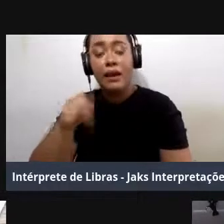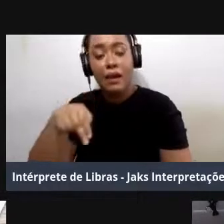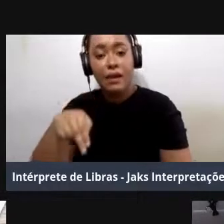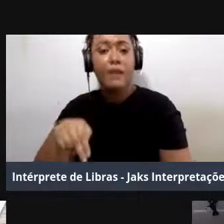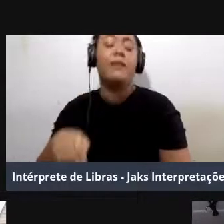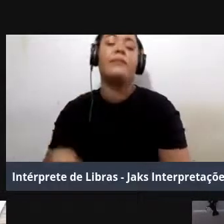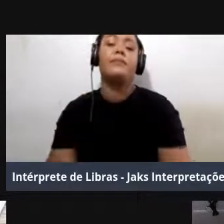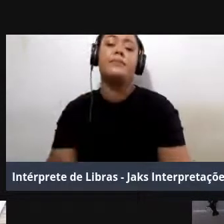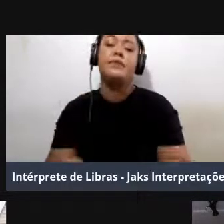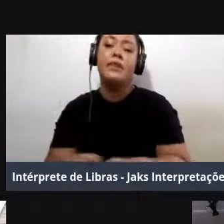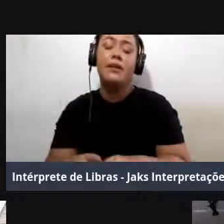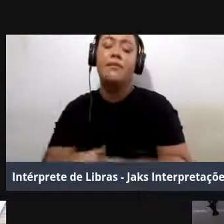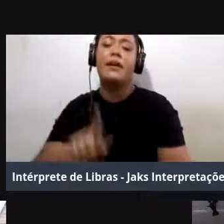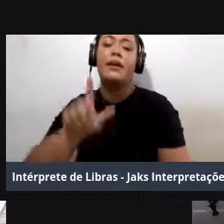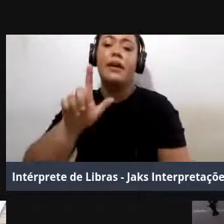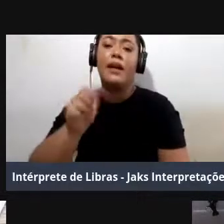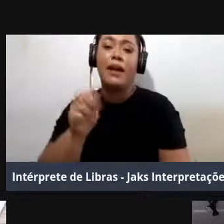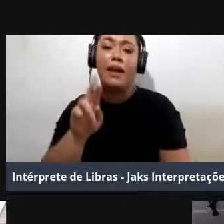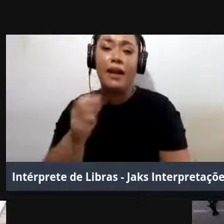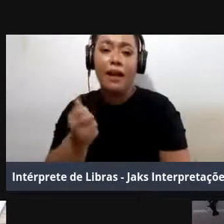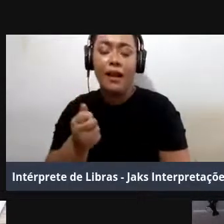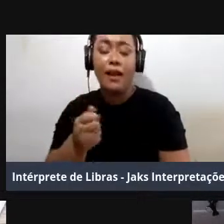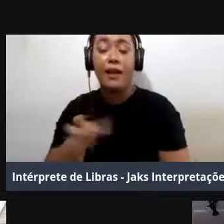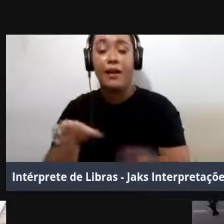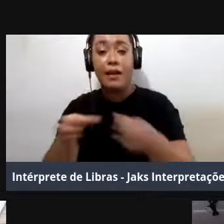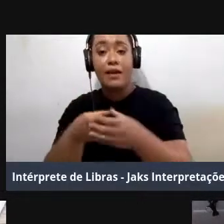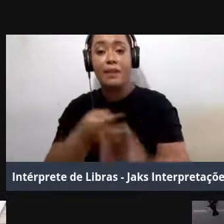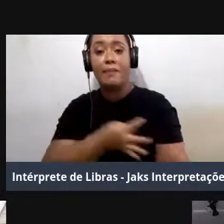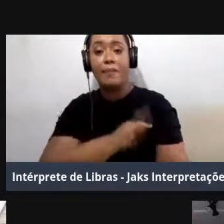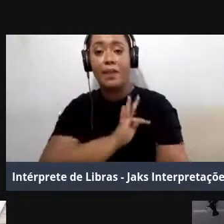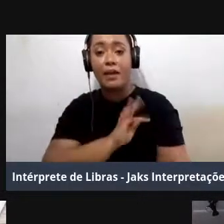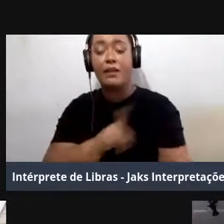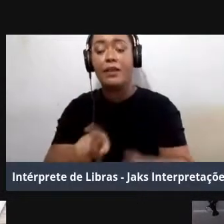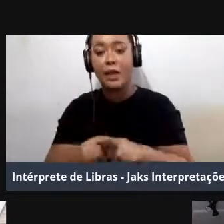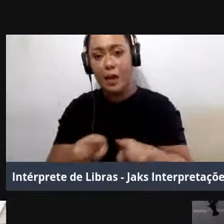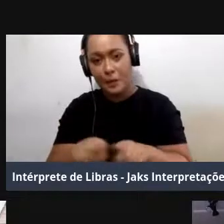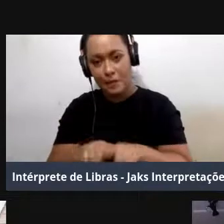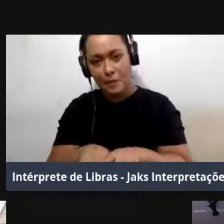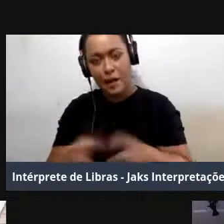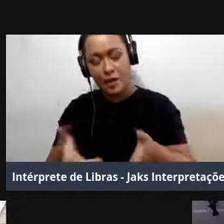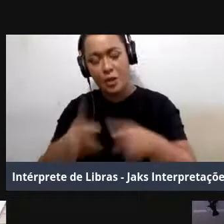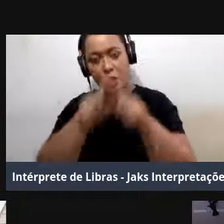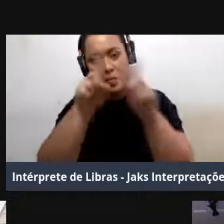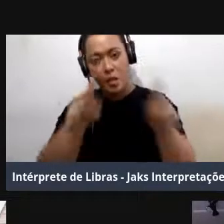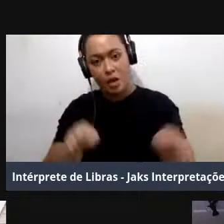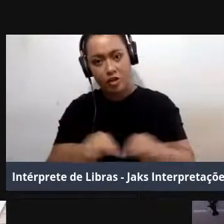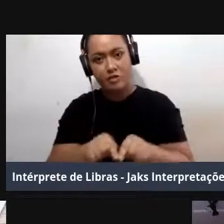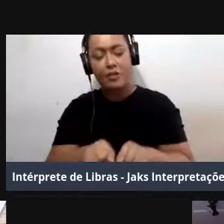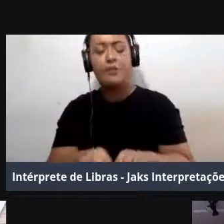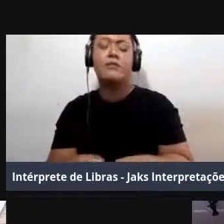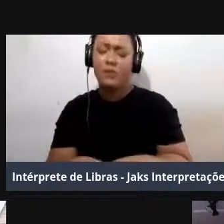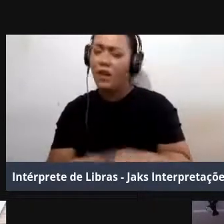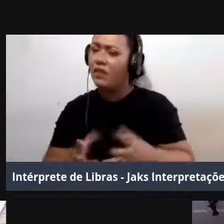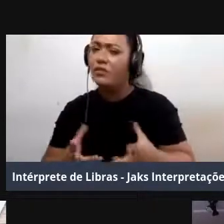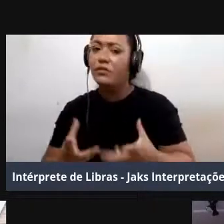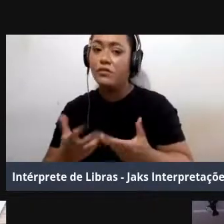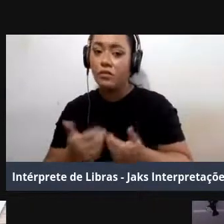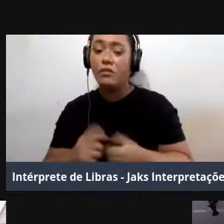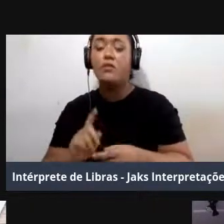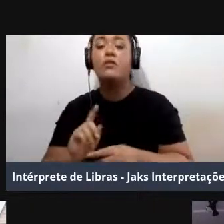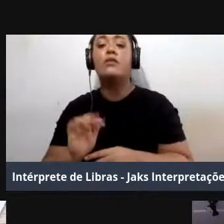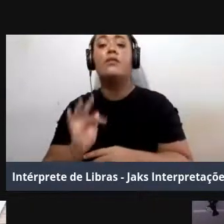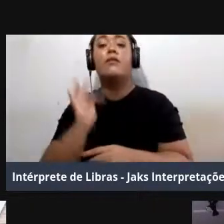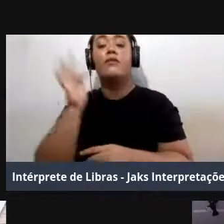equipe técnica executiva desse projeto. E a todo mundo que vai ainda escutar esse